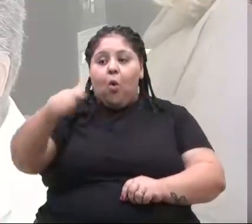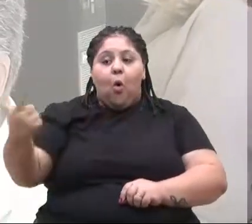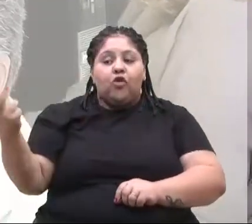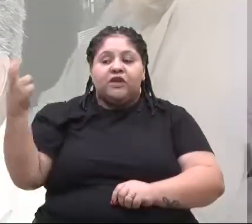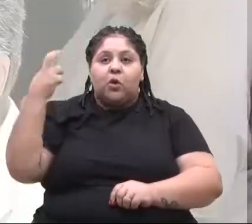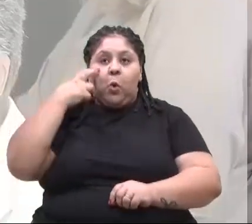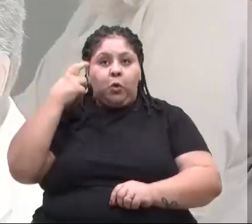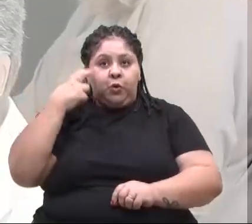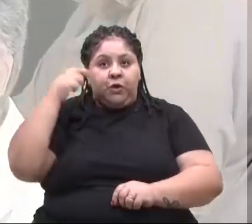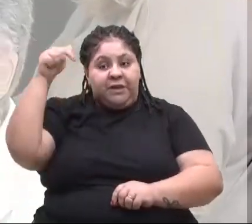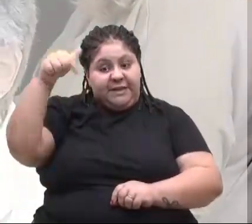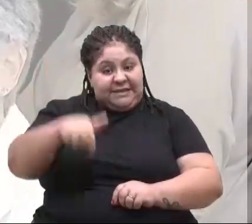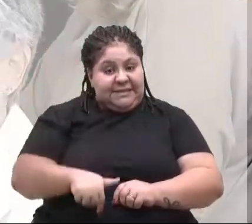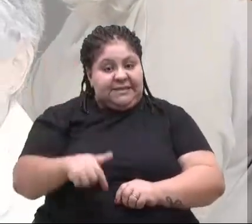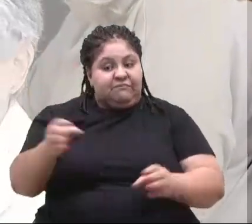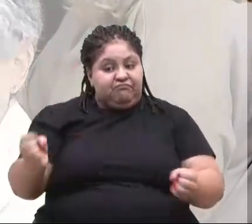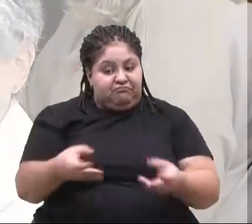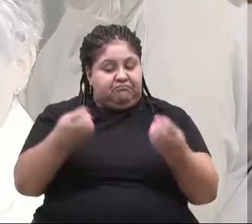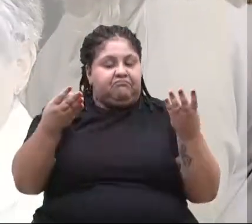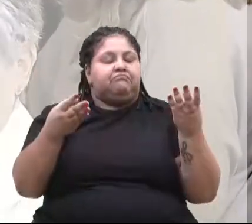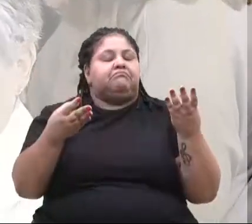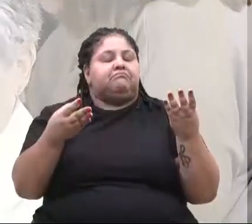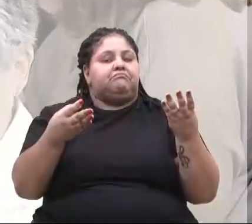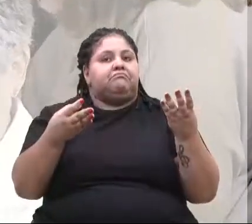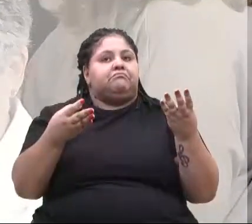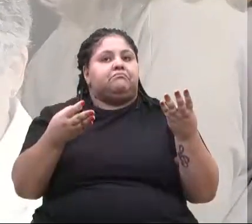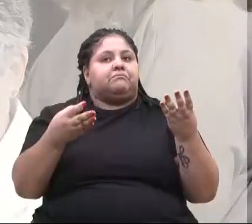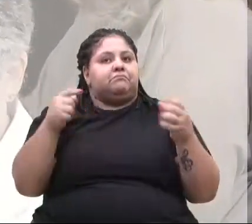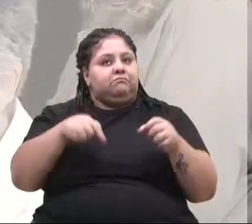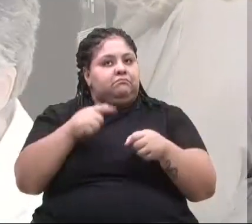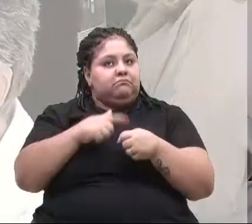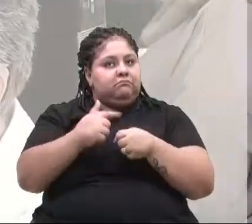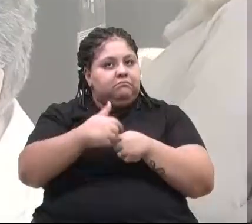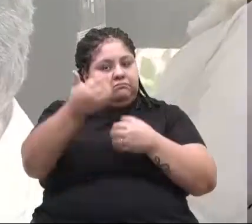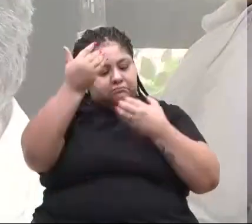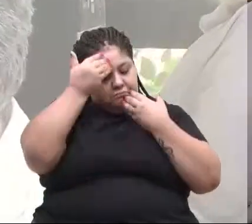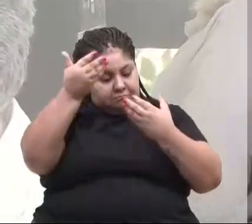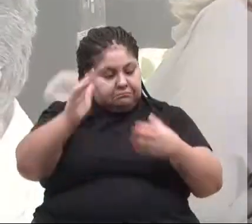cultura e nenhuma outra festa da nossa cidade. Muito obrigada.